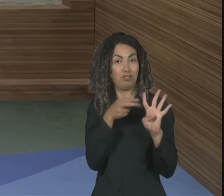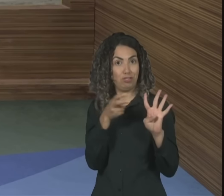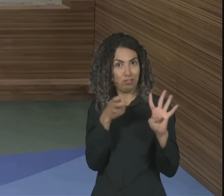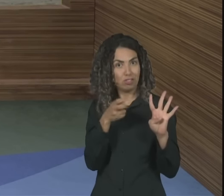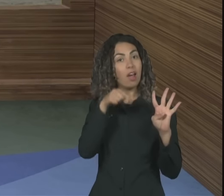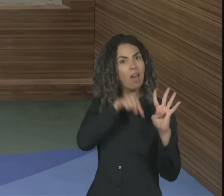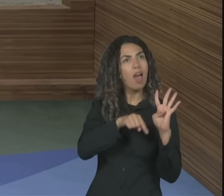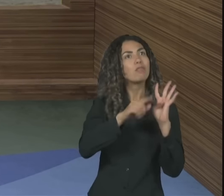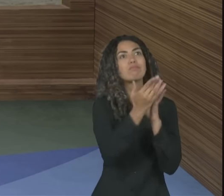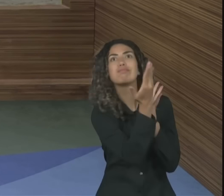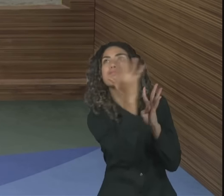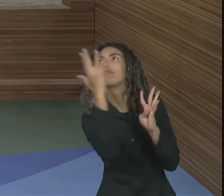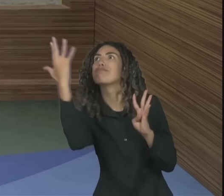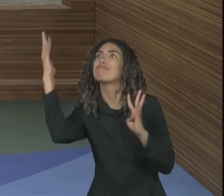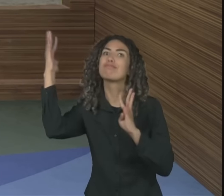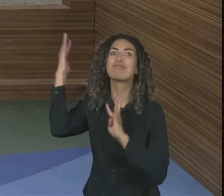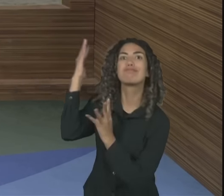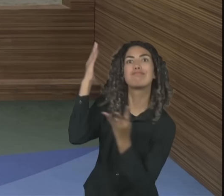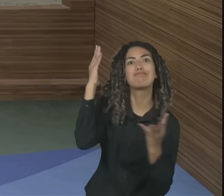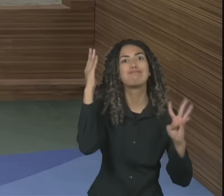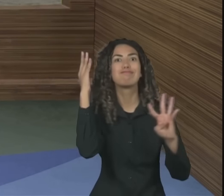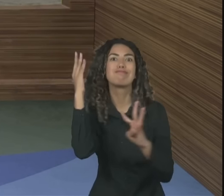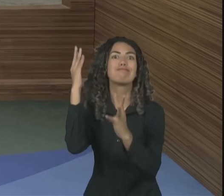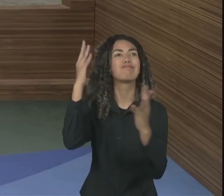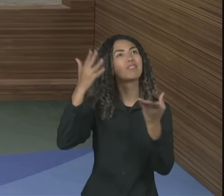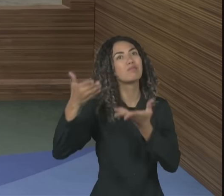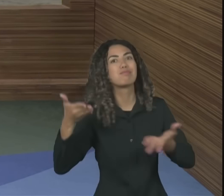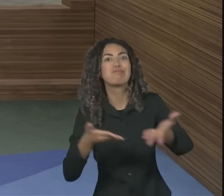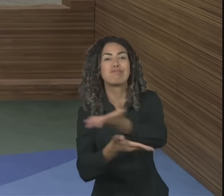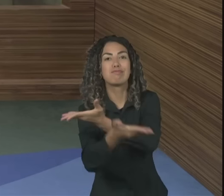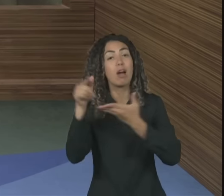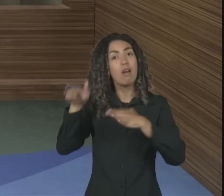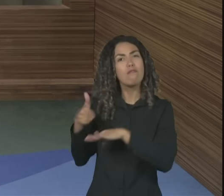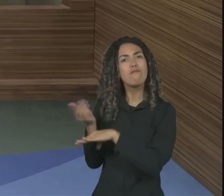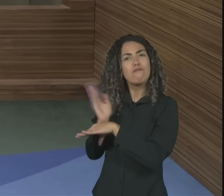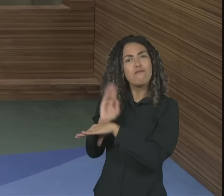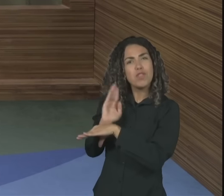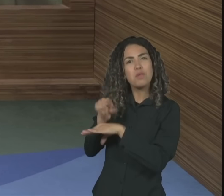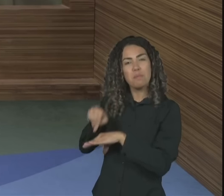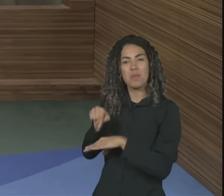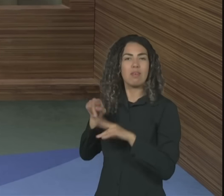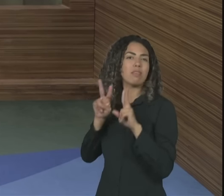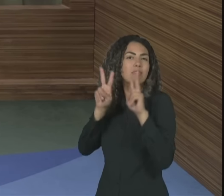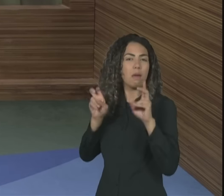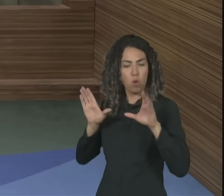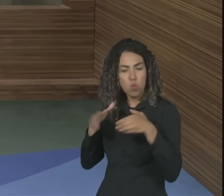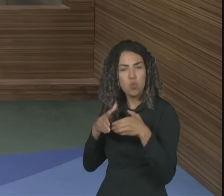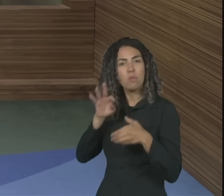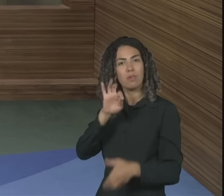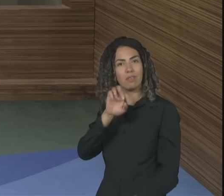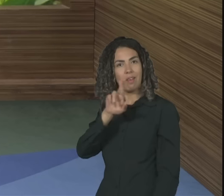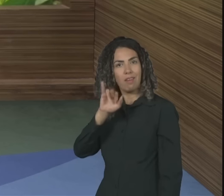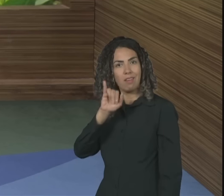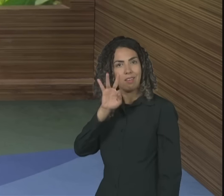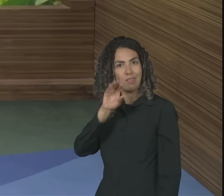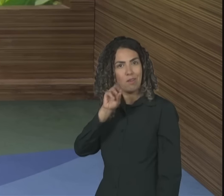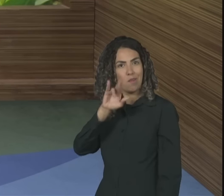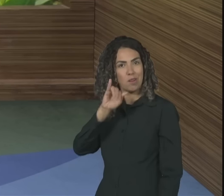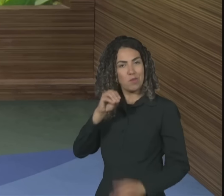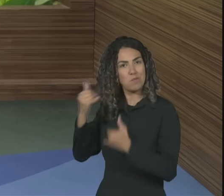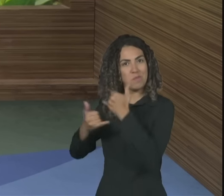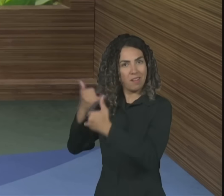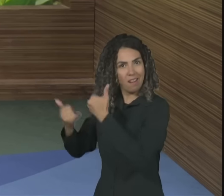com a natureza é apresentada no filme produzido pelos criadores do Território do Brincar, em parceria com o Instituto Alana.